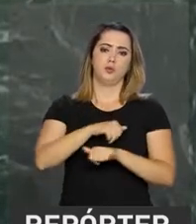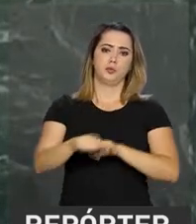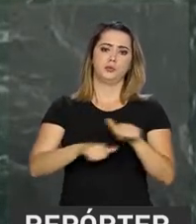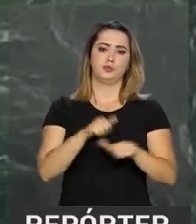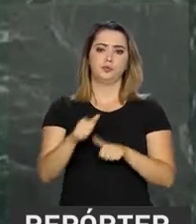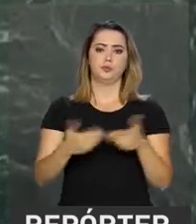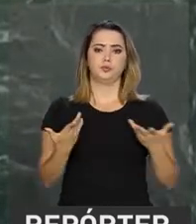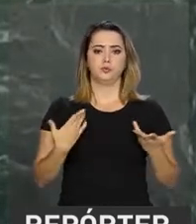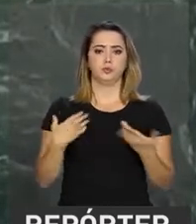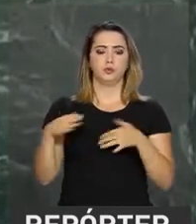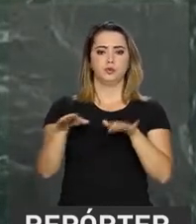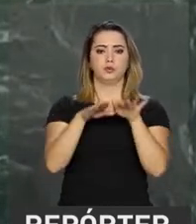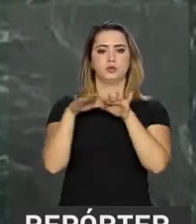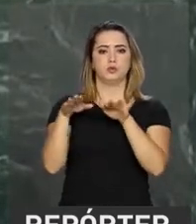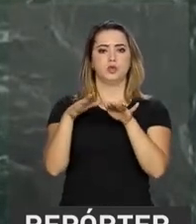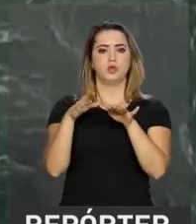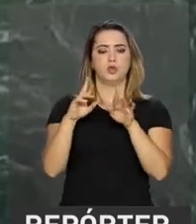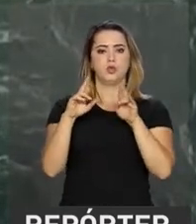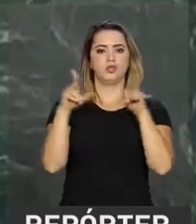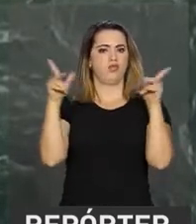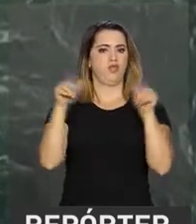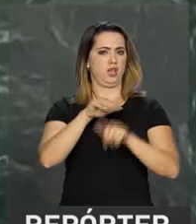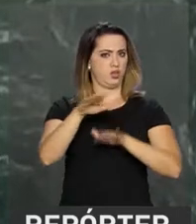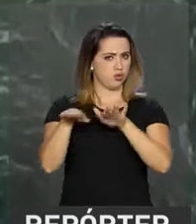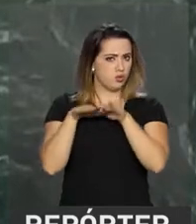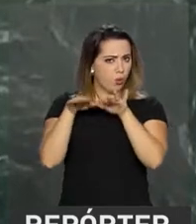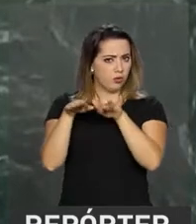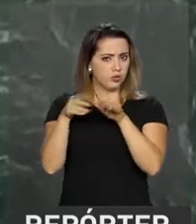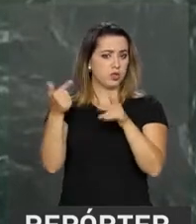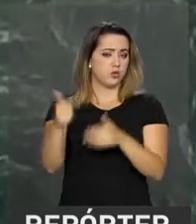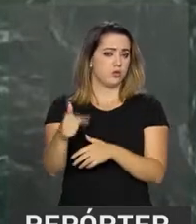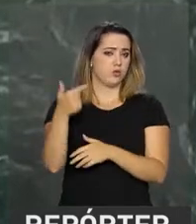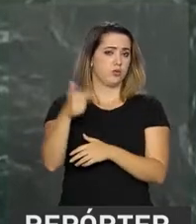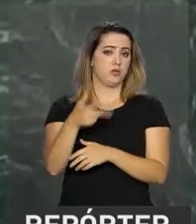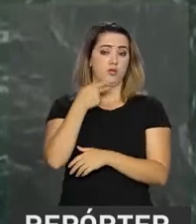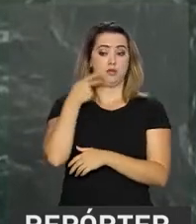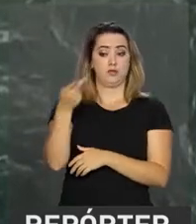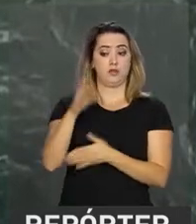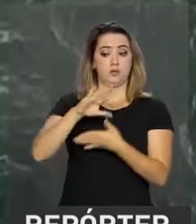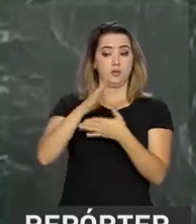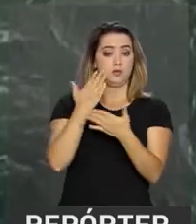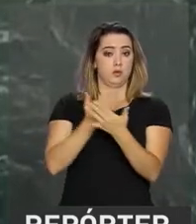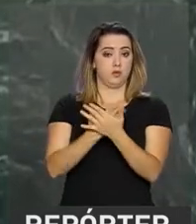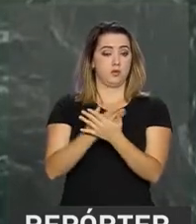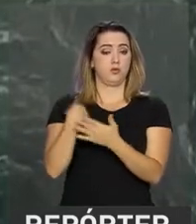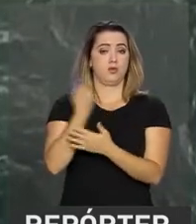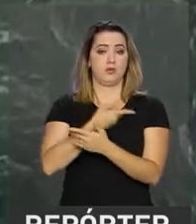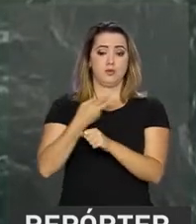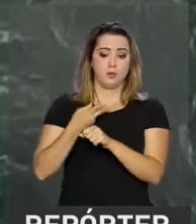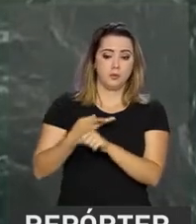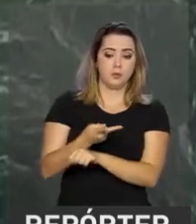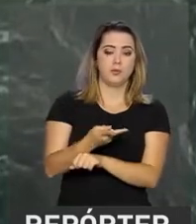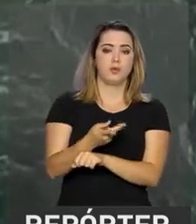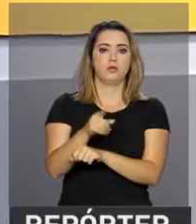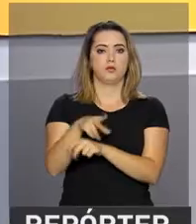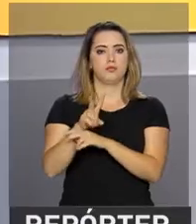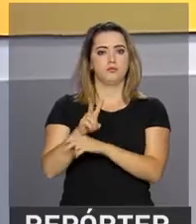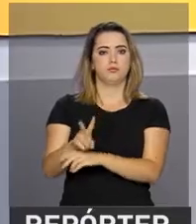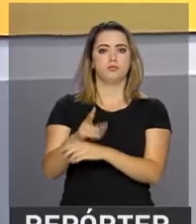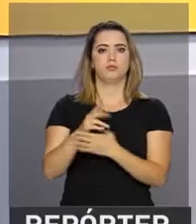alternativas à democracia. É o que afirmamos no Mercosul, é o que seguiremos